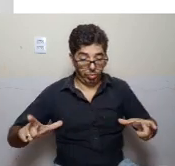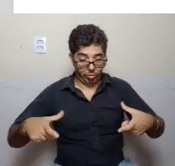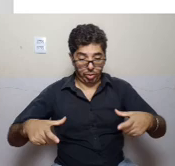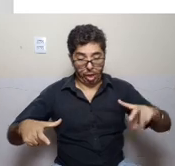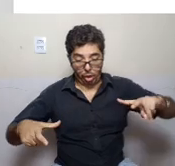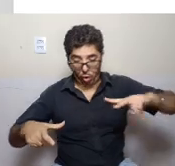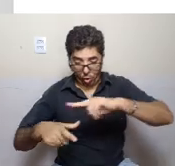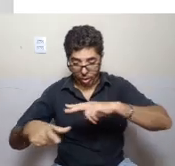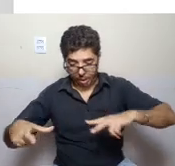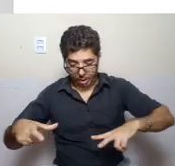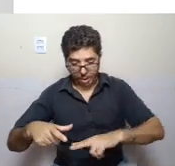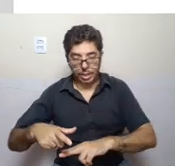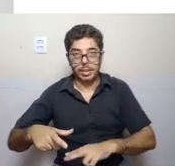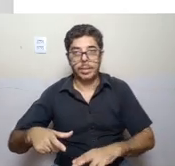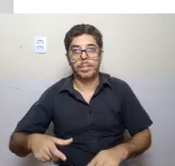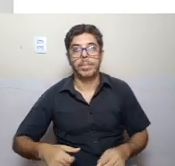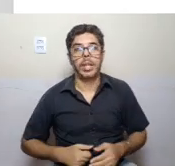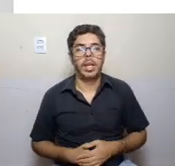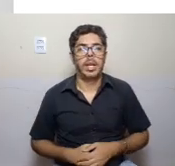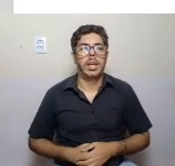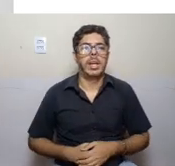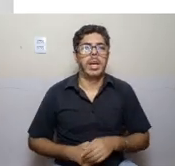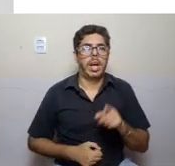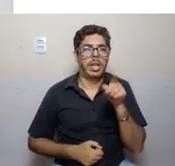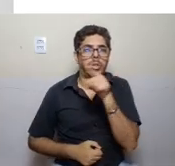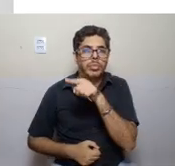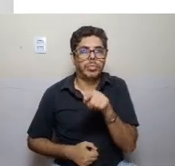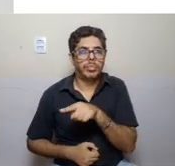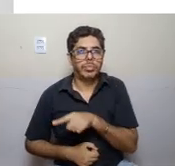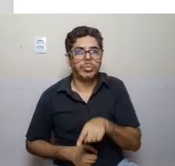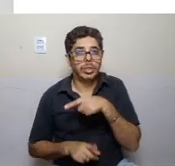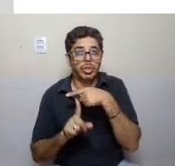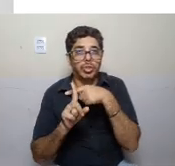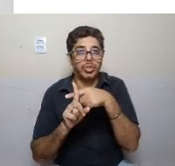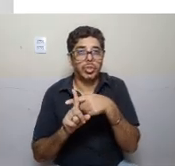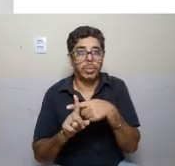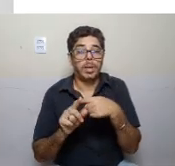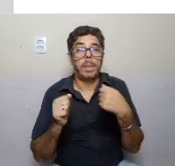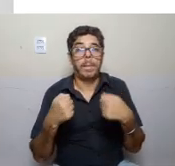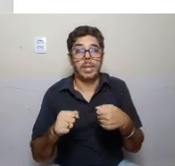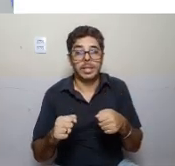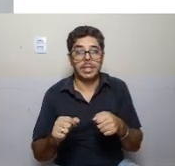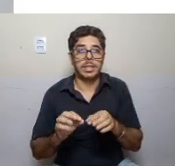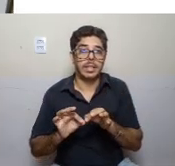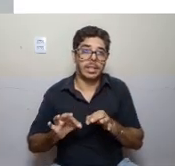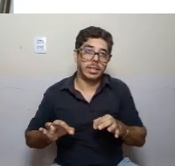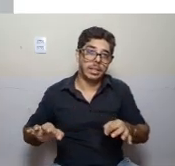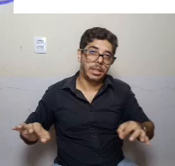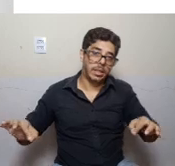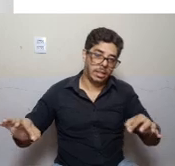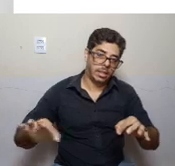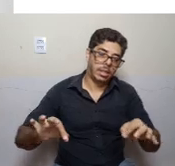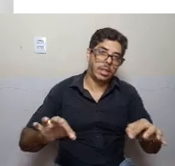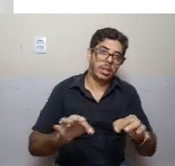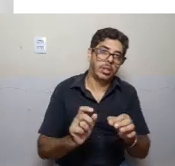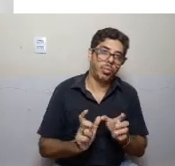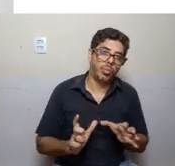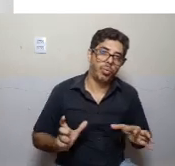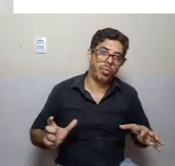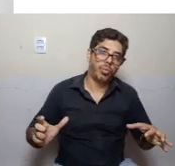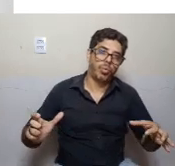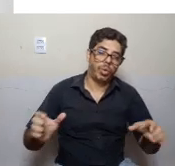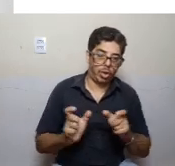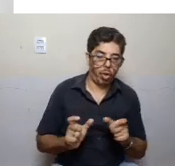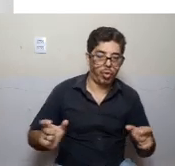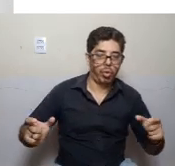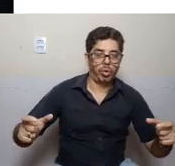área delimitada pela curva amperiana. Note que o símbolo de somatória aqui indica que essa soma deve ser feita ao longo de